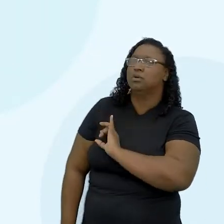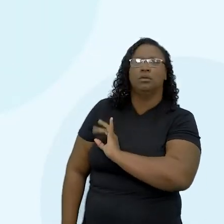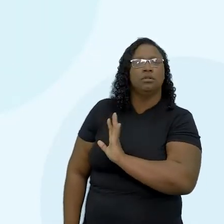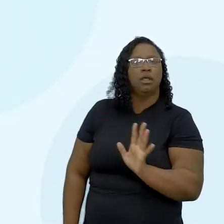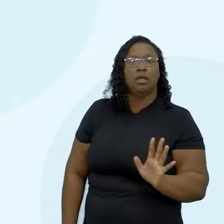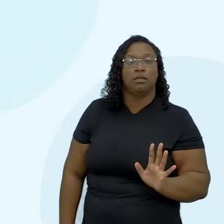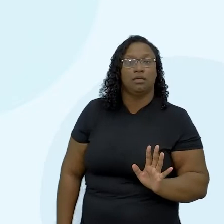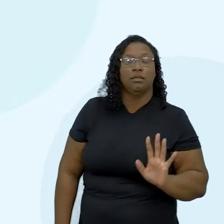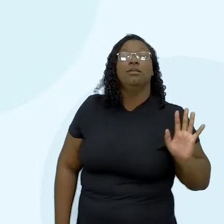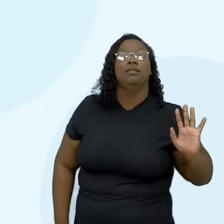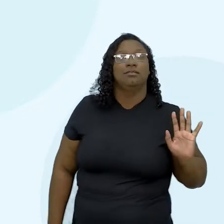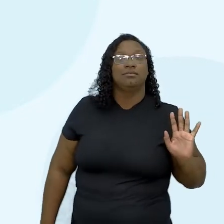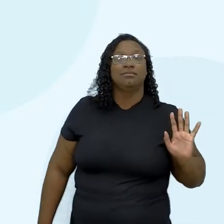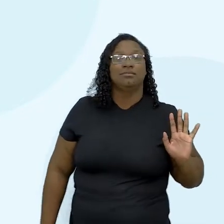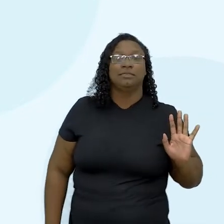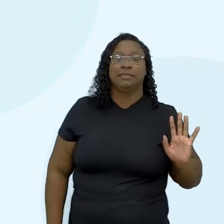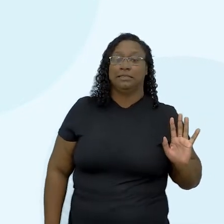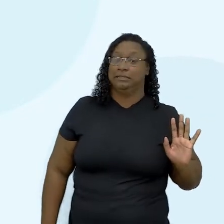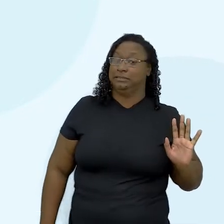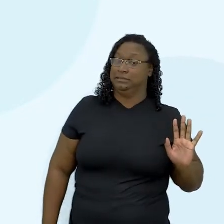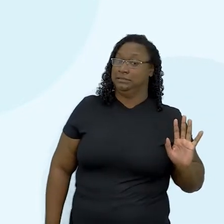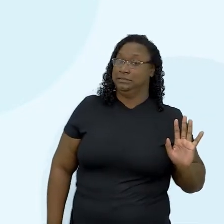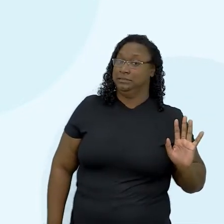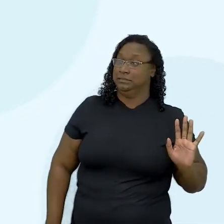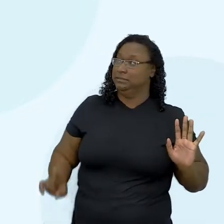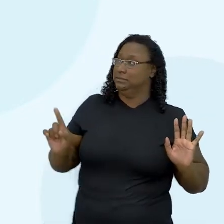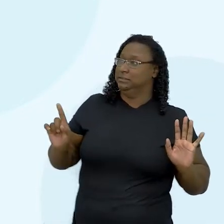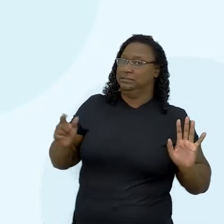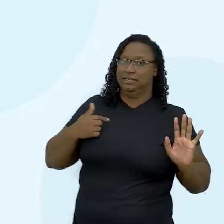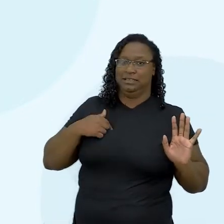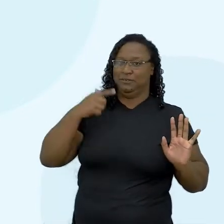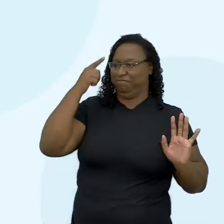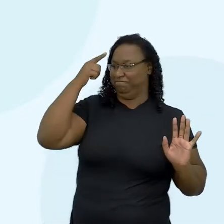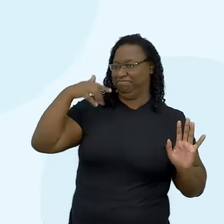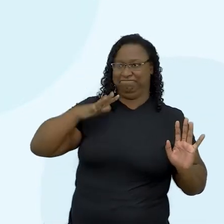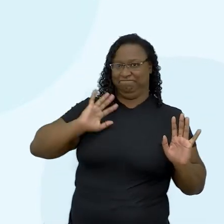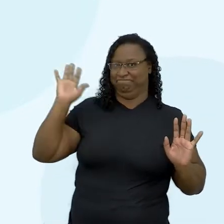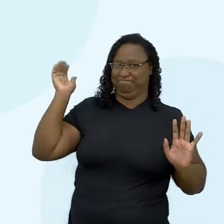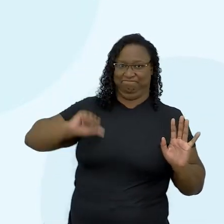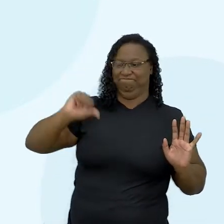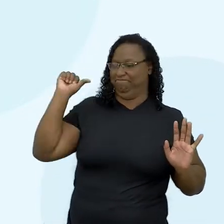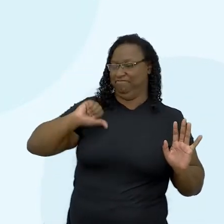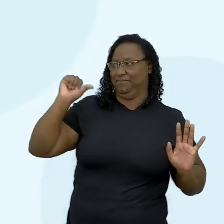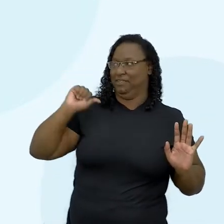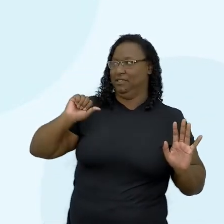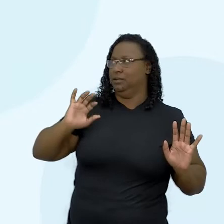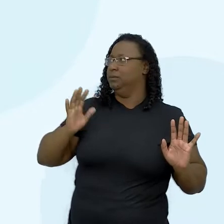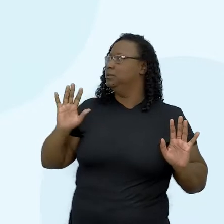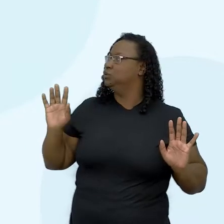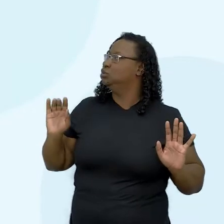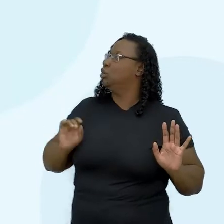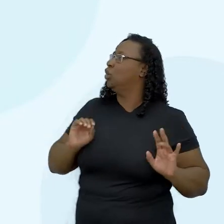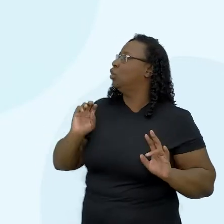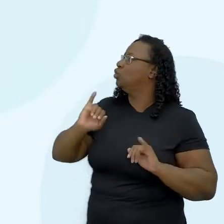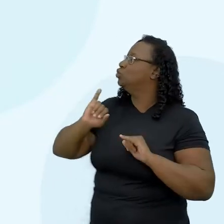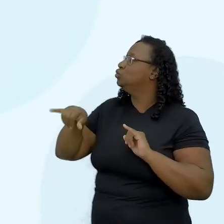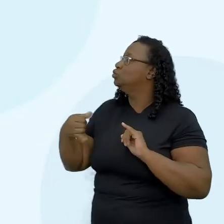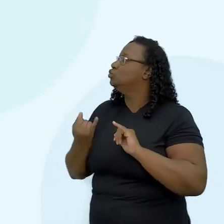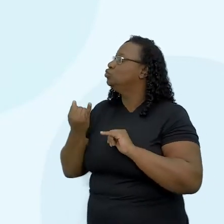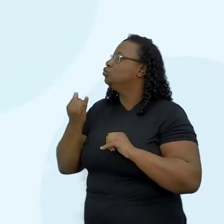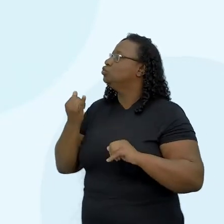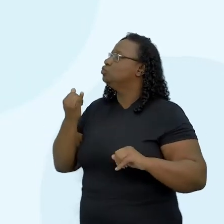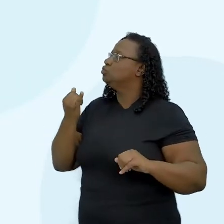Não, então, péssimo, né, para mim ler gráfico, mas eu vou tentar fazer uma leitura ali. Julho, ó, de